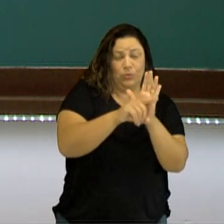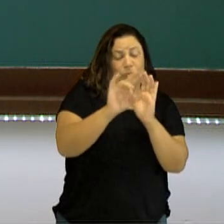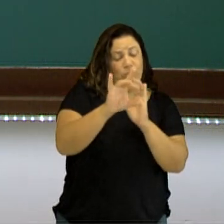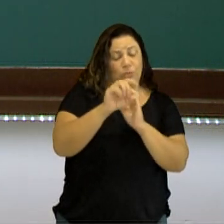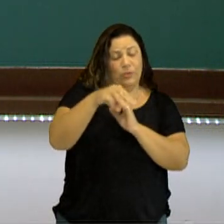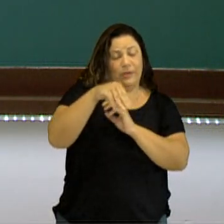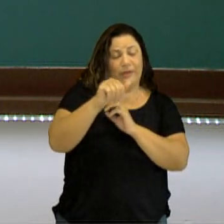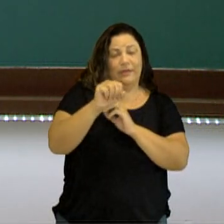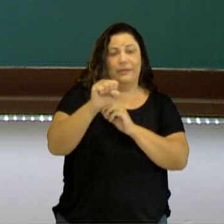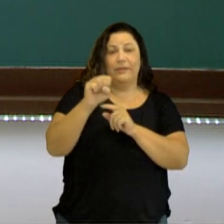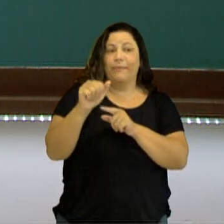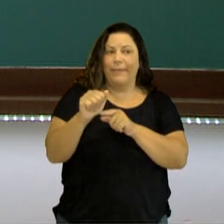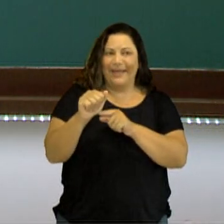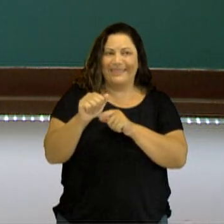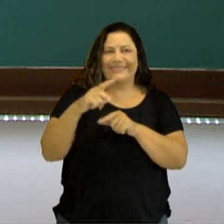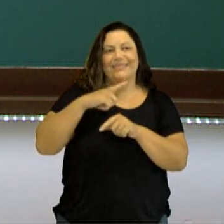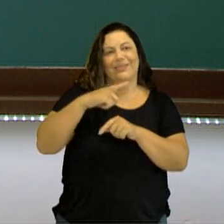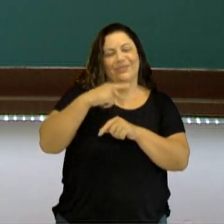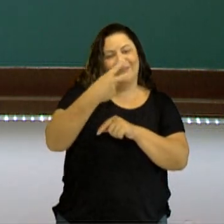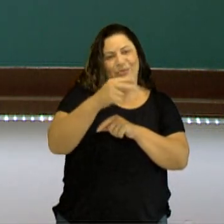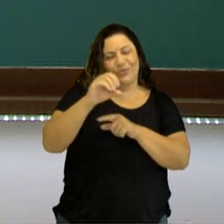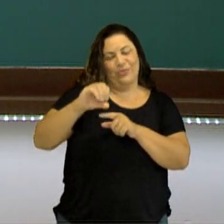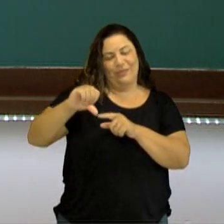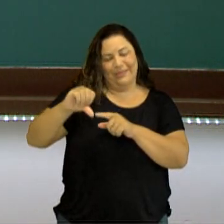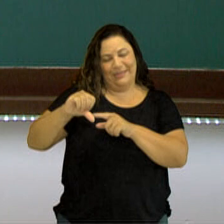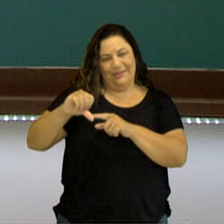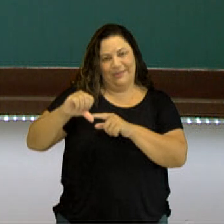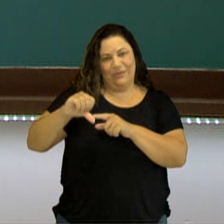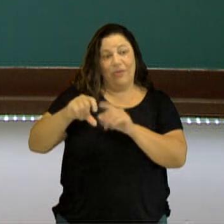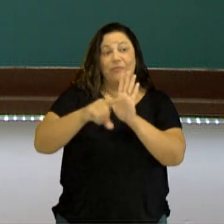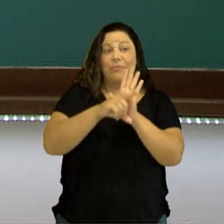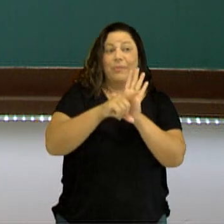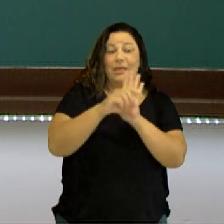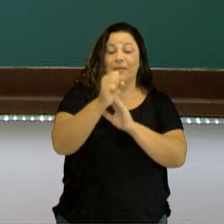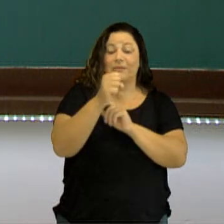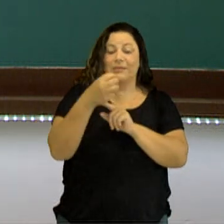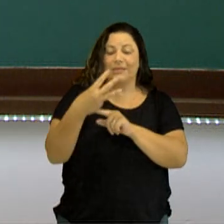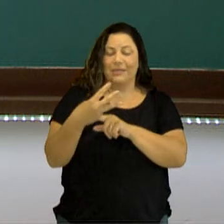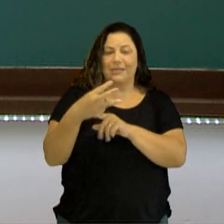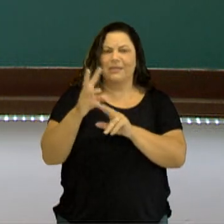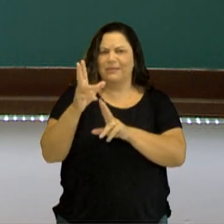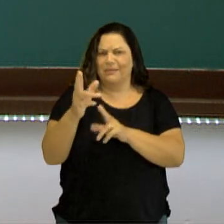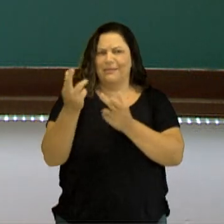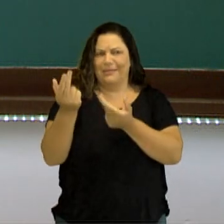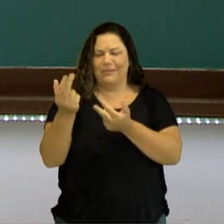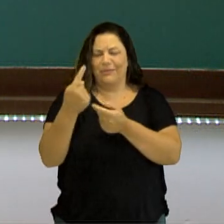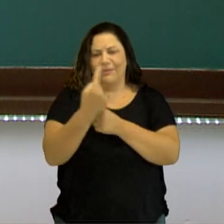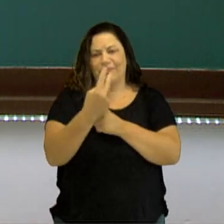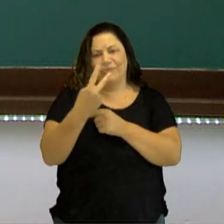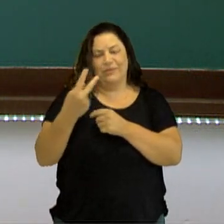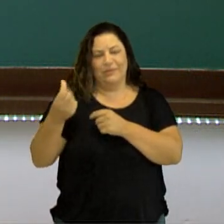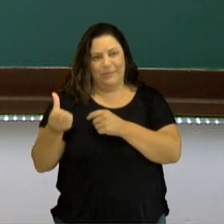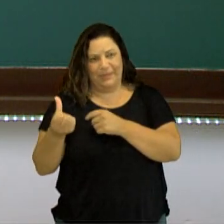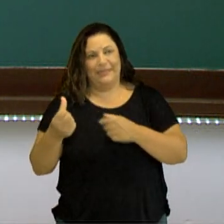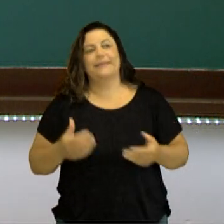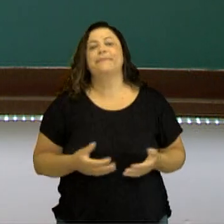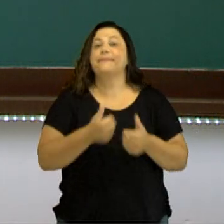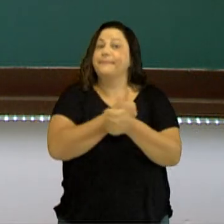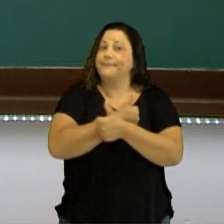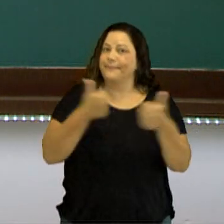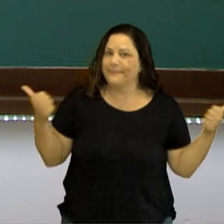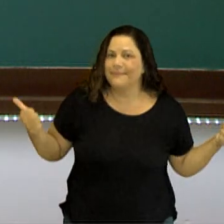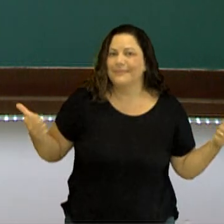prótons. Então eu tenho lá 209 menos 83 é igual a 126. Beleza,